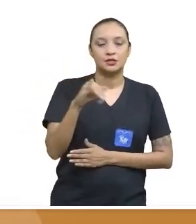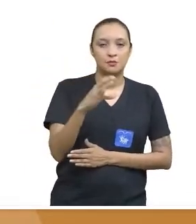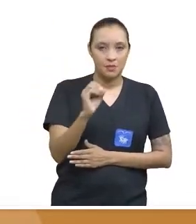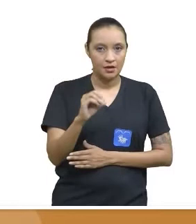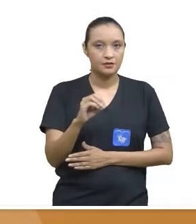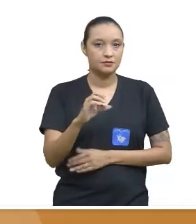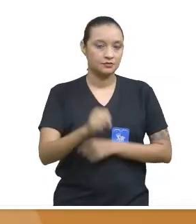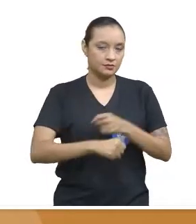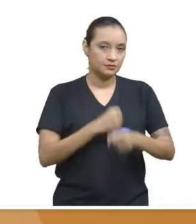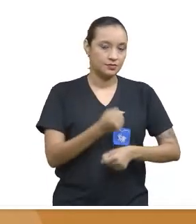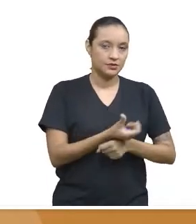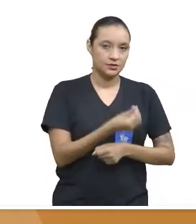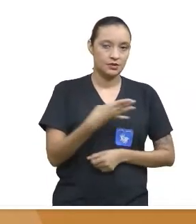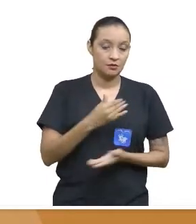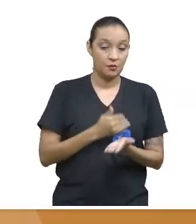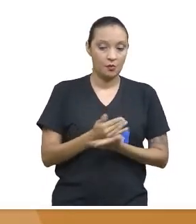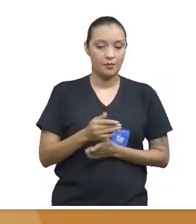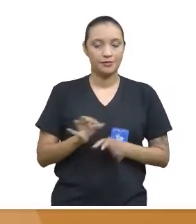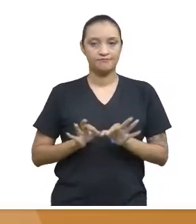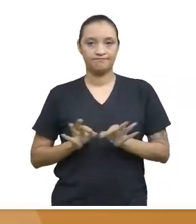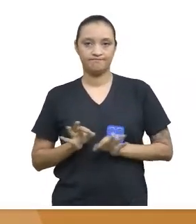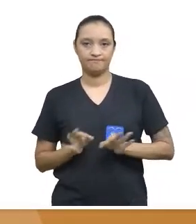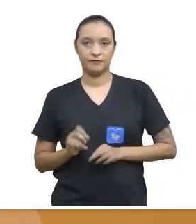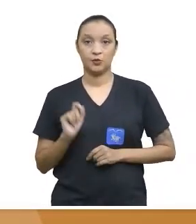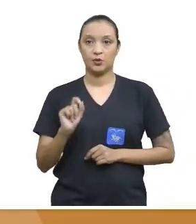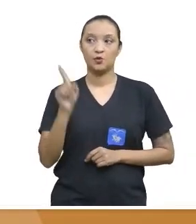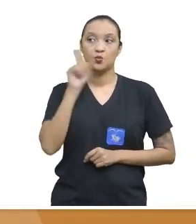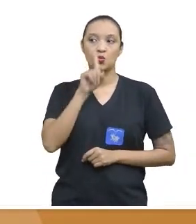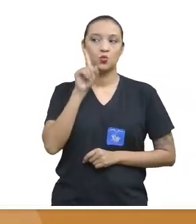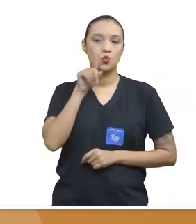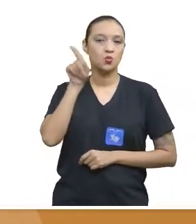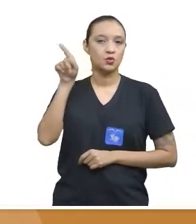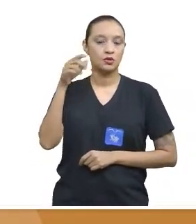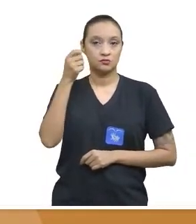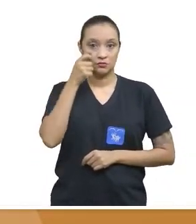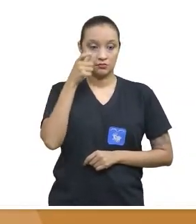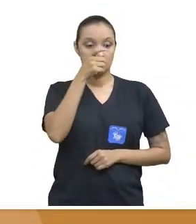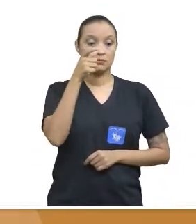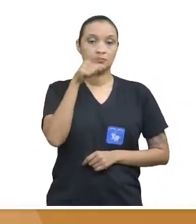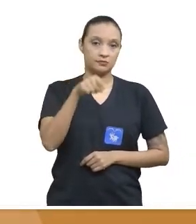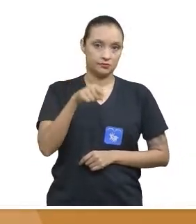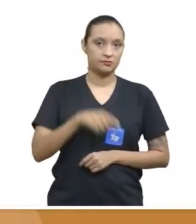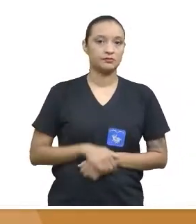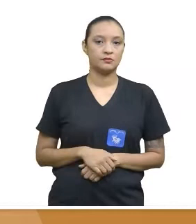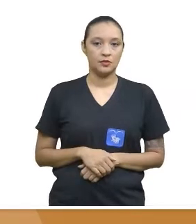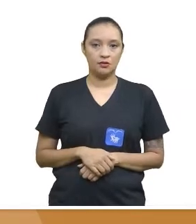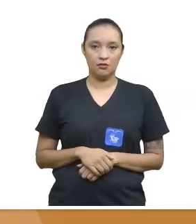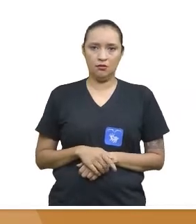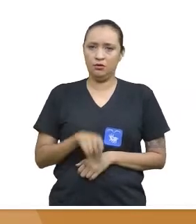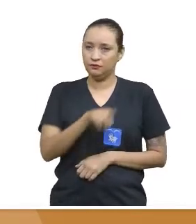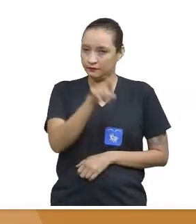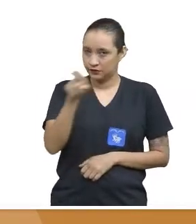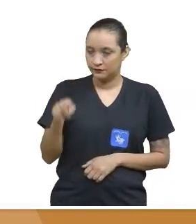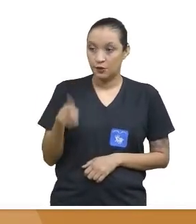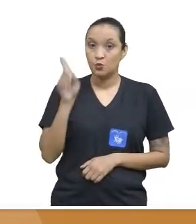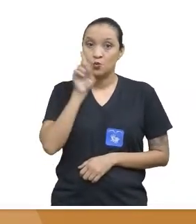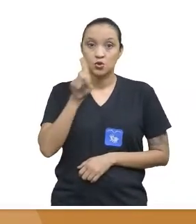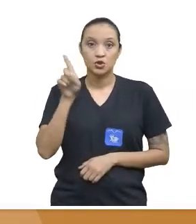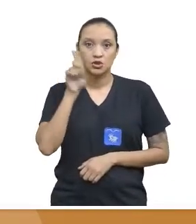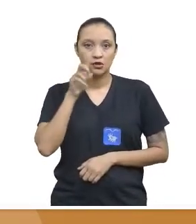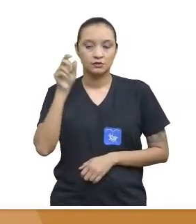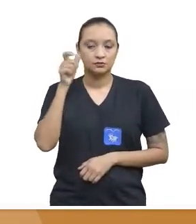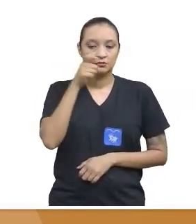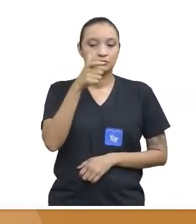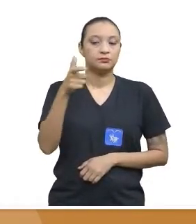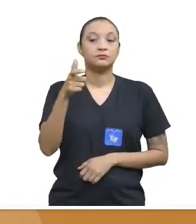Vale ressaltar que os Estados Unidos, obviamente, estava de olho nisso. Vocês já viram que os Estados Unidos ele está observando todo